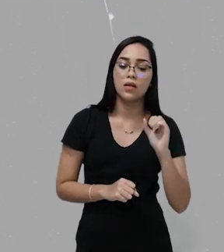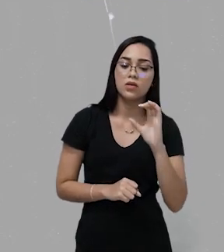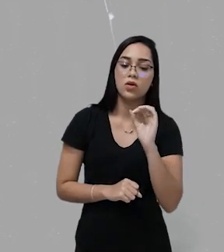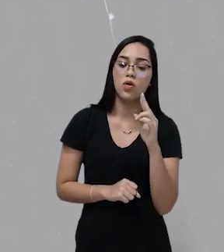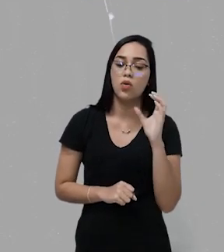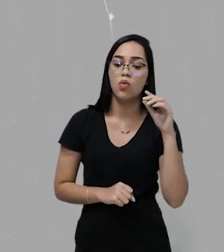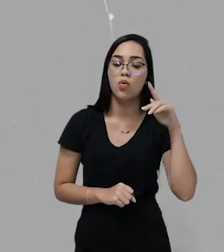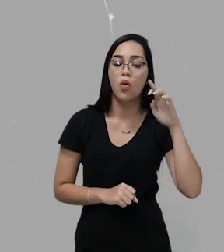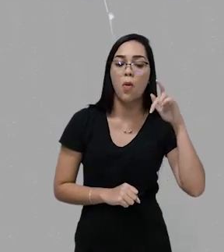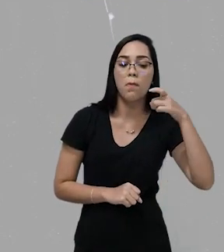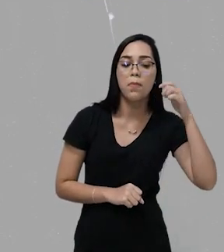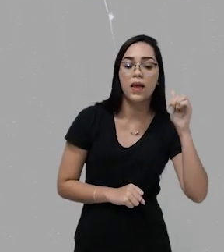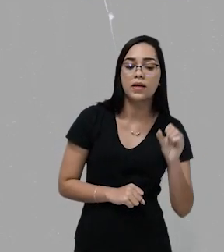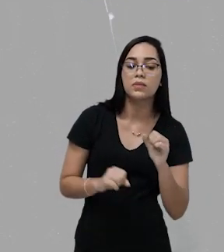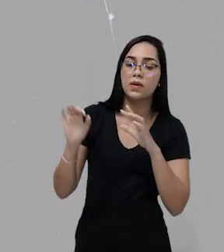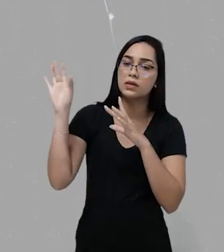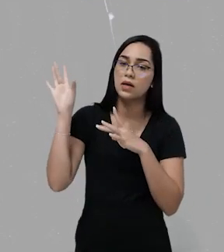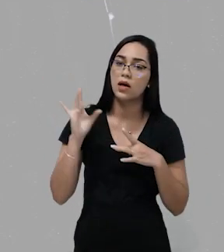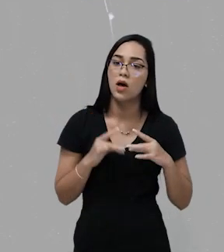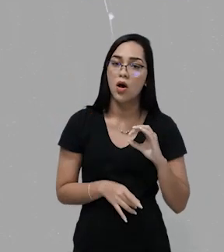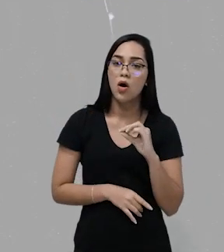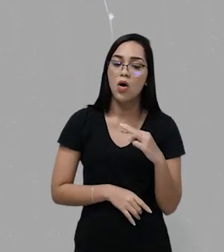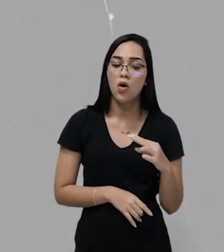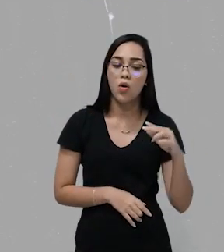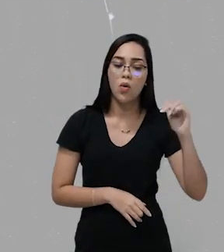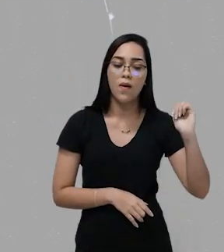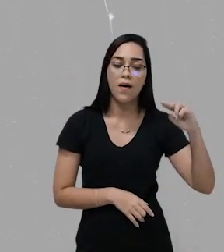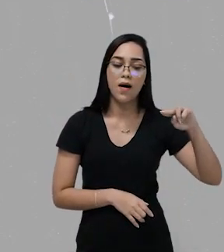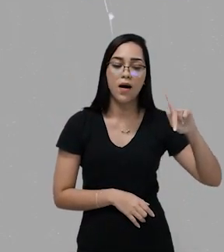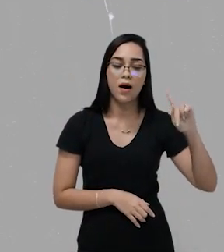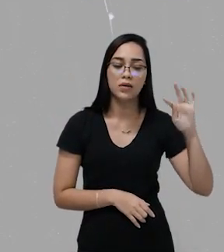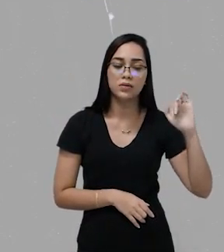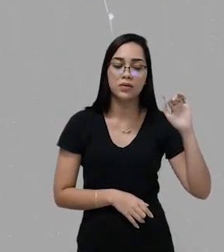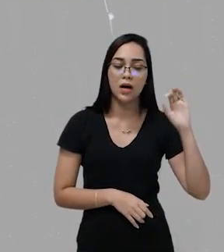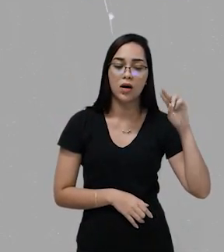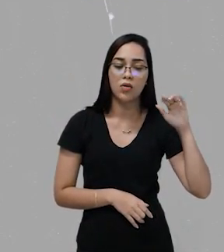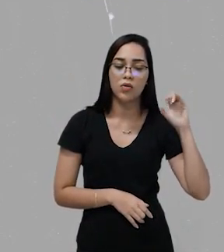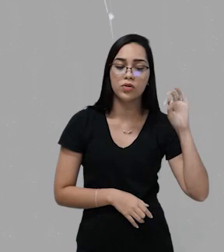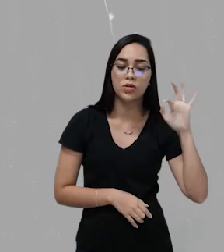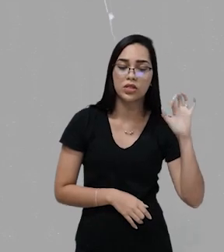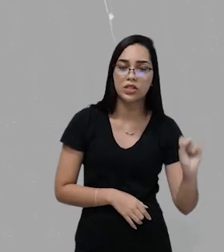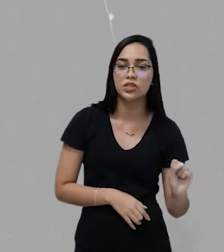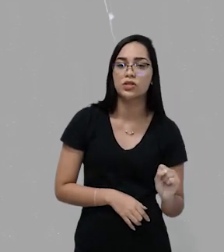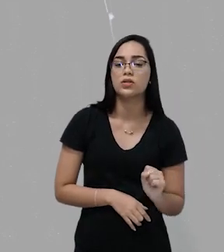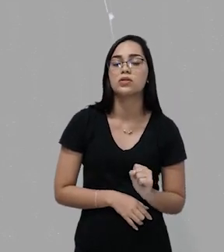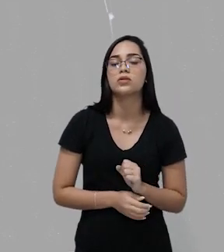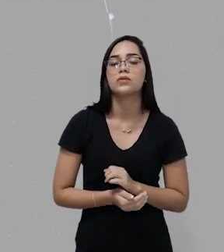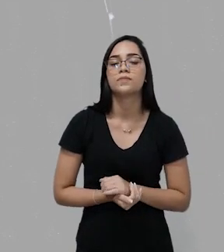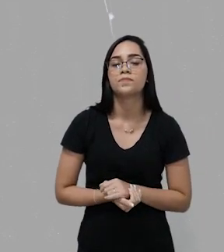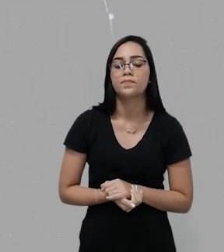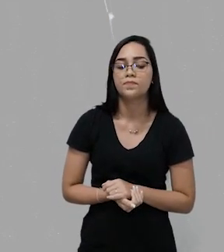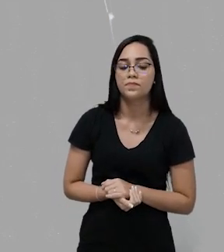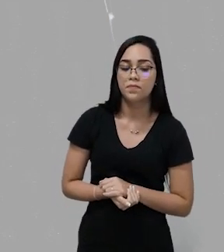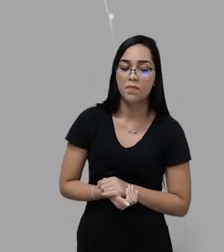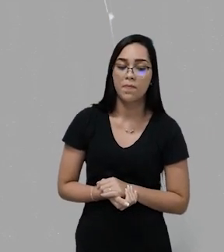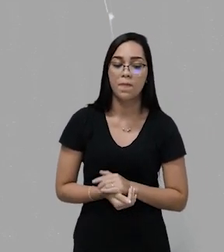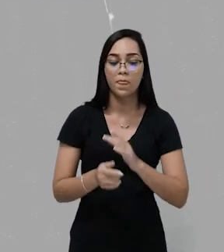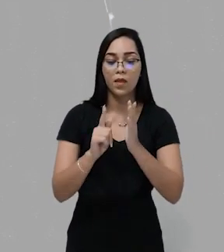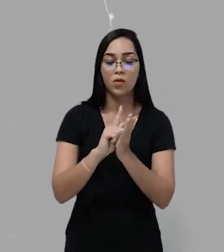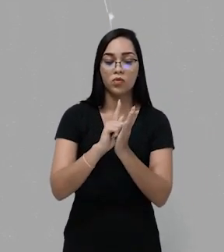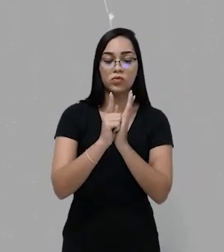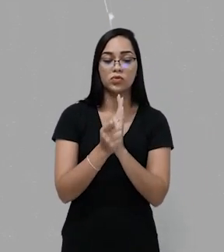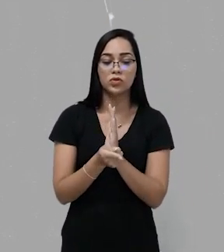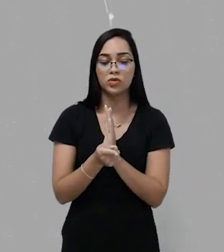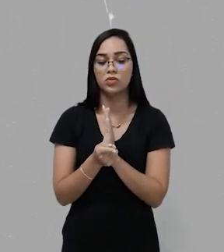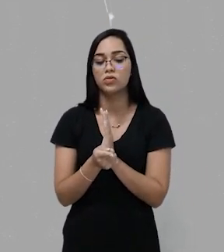ou complexas. Podem ser protagonistas, né, aqueles que são mais, a gente chama de mocinho, ou os